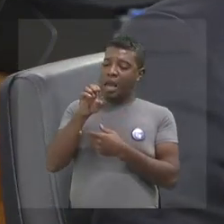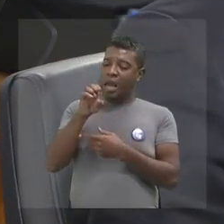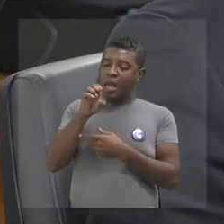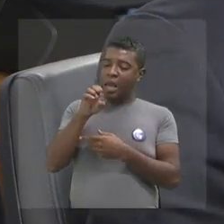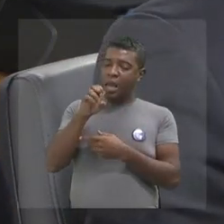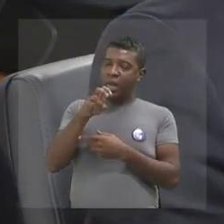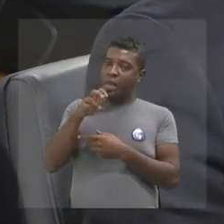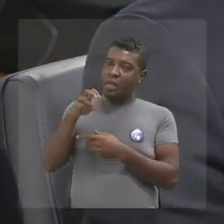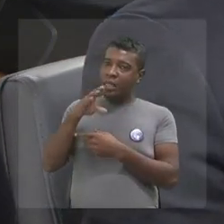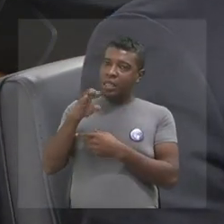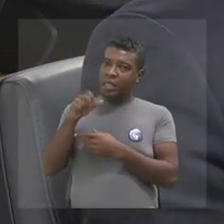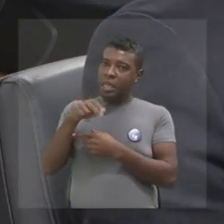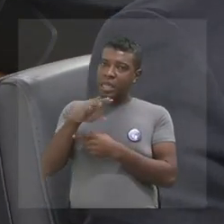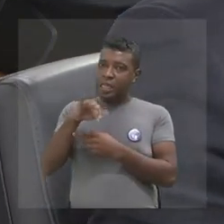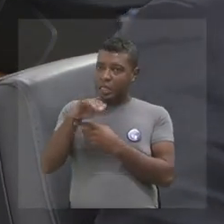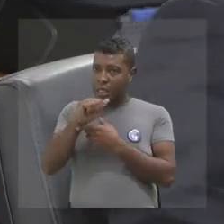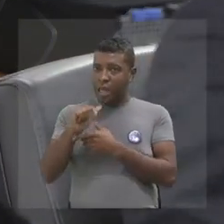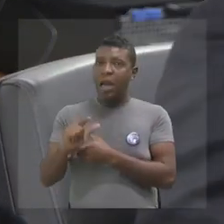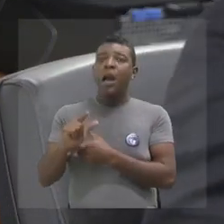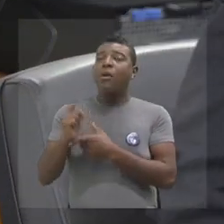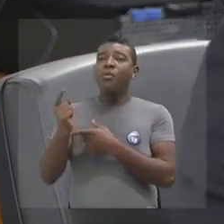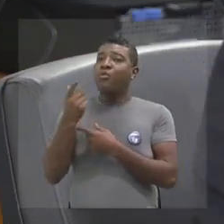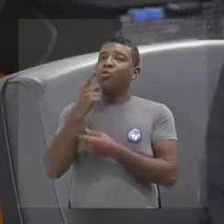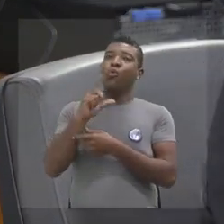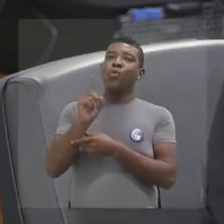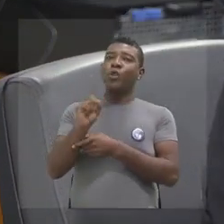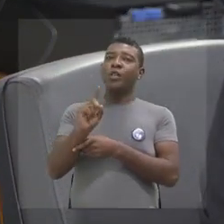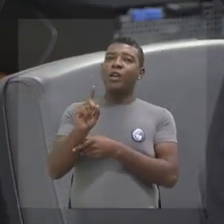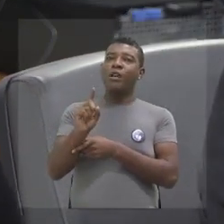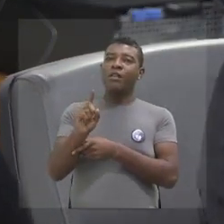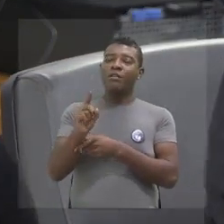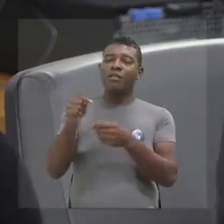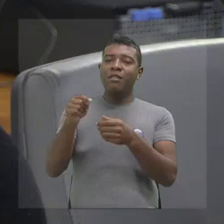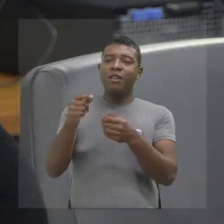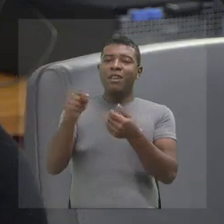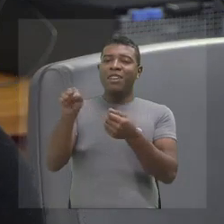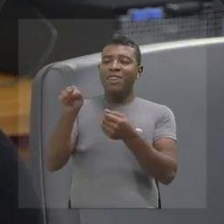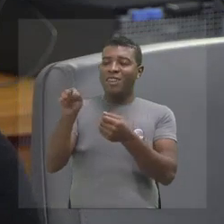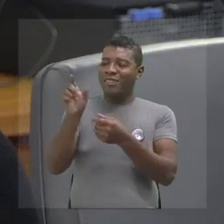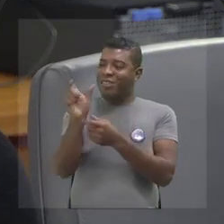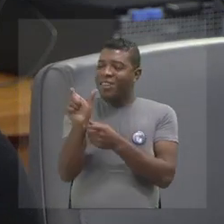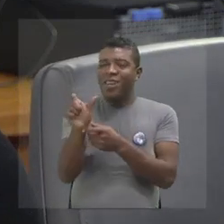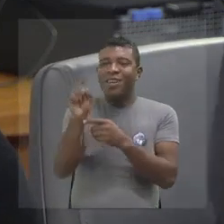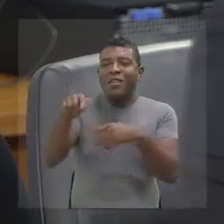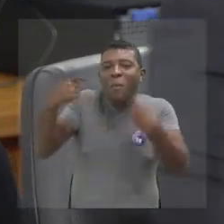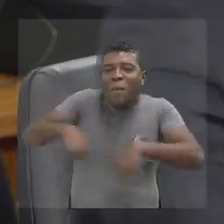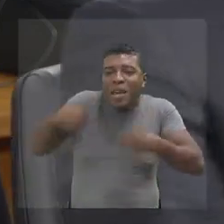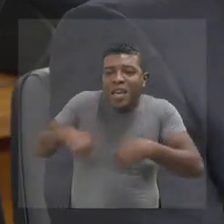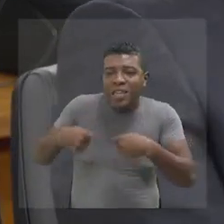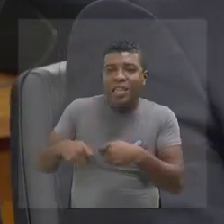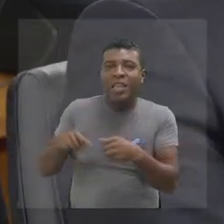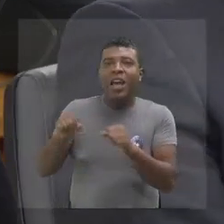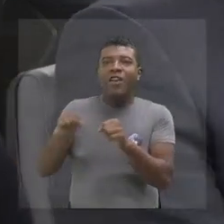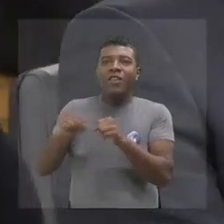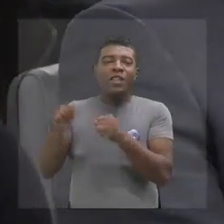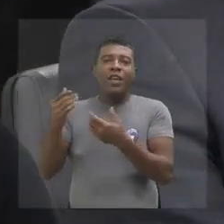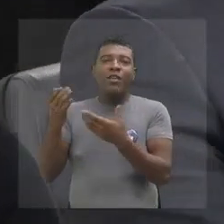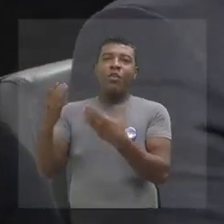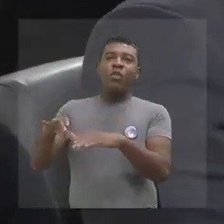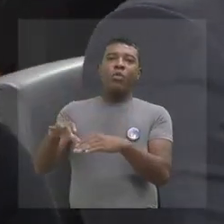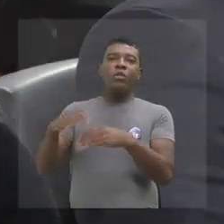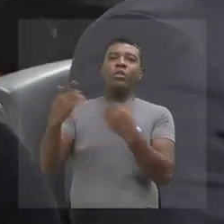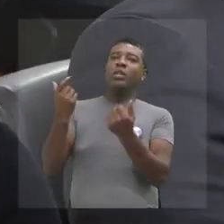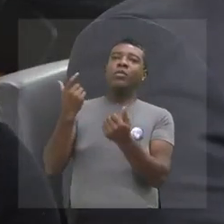público e o if especialmente Deputado nós fizemos esse levantamento nós temos aí uma expectativa de aposentadoria